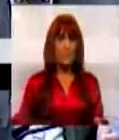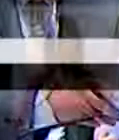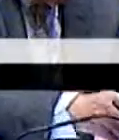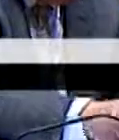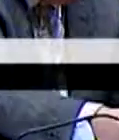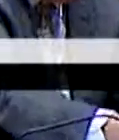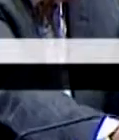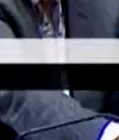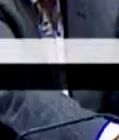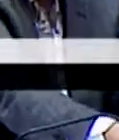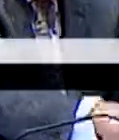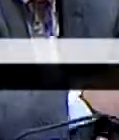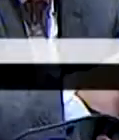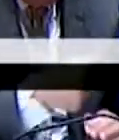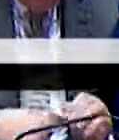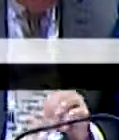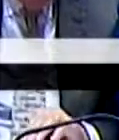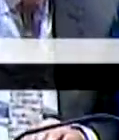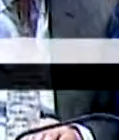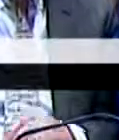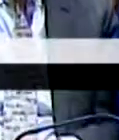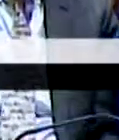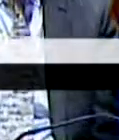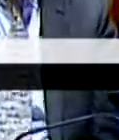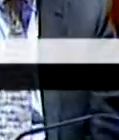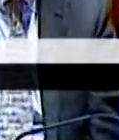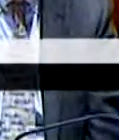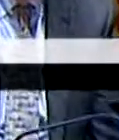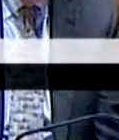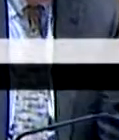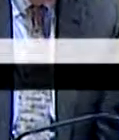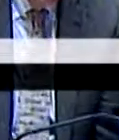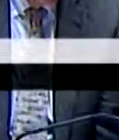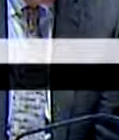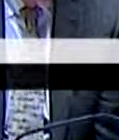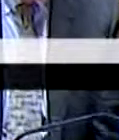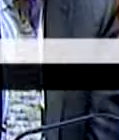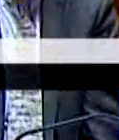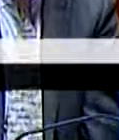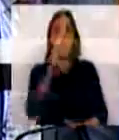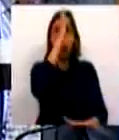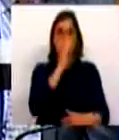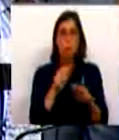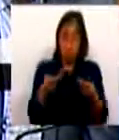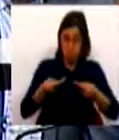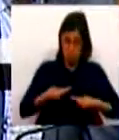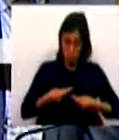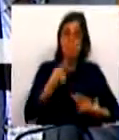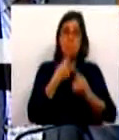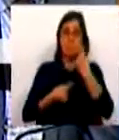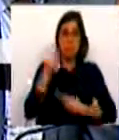Relativamente àquilo que o Governo nessa matéria tem feito, é todas as queixas que tem recebido, tem remetido à